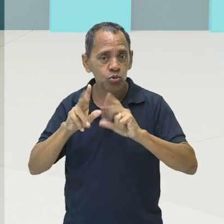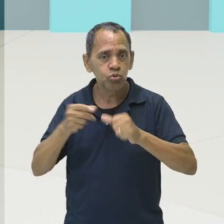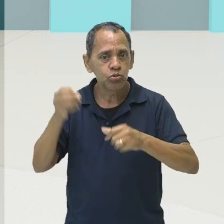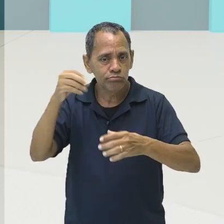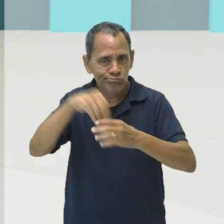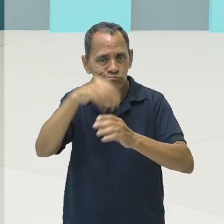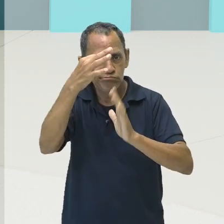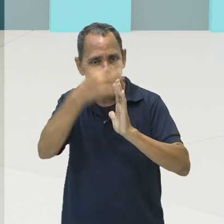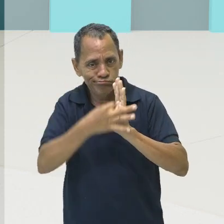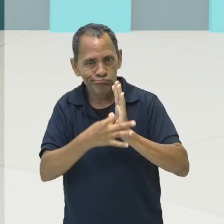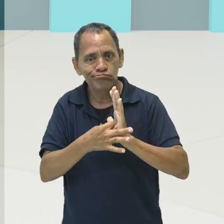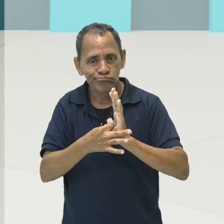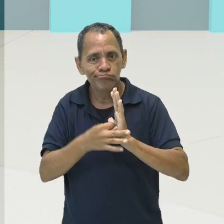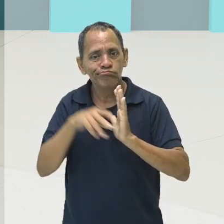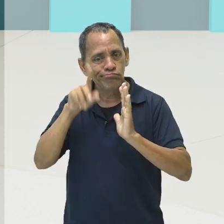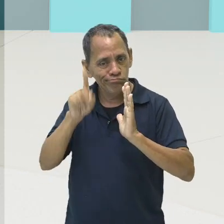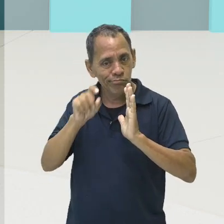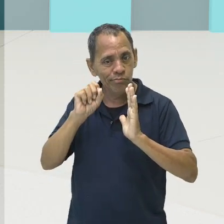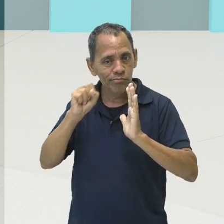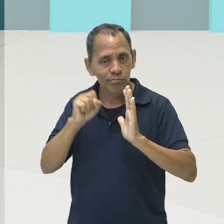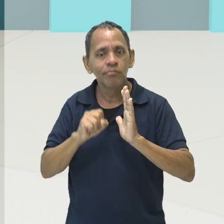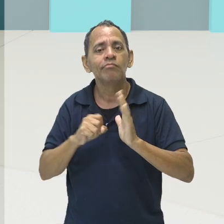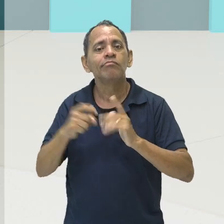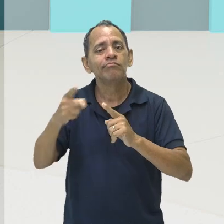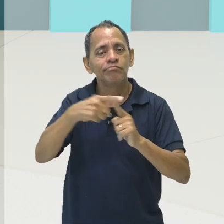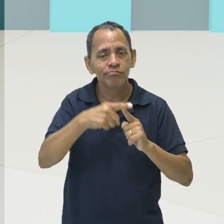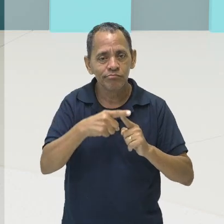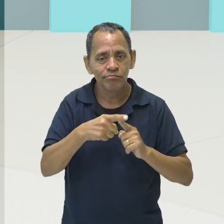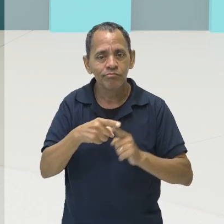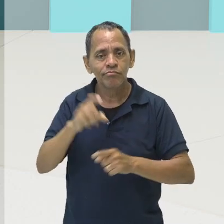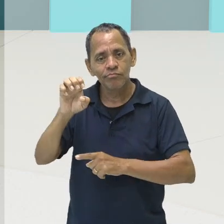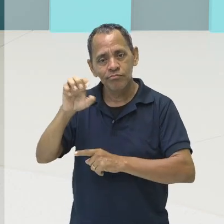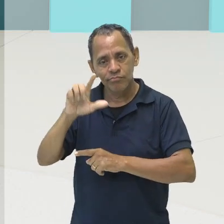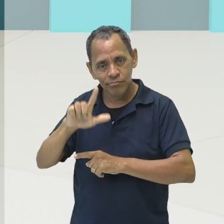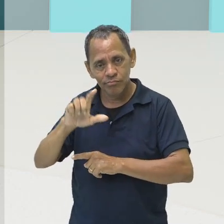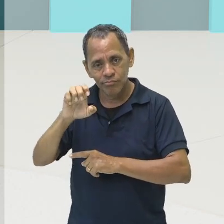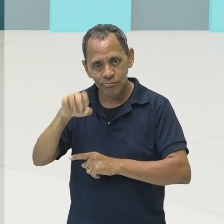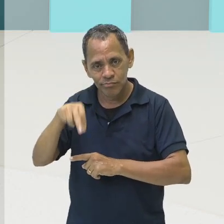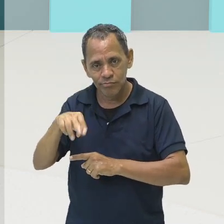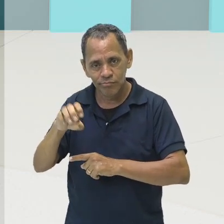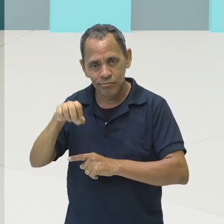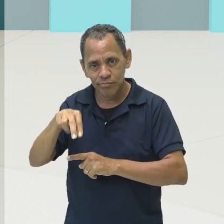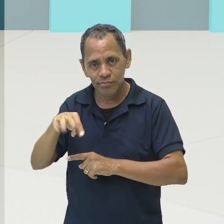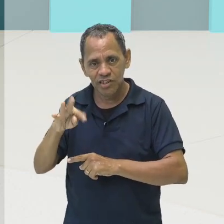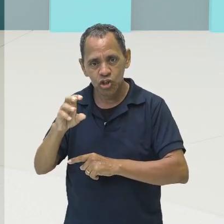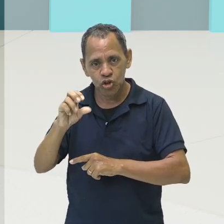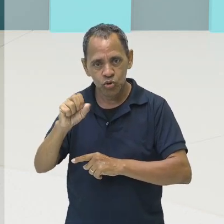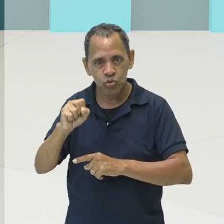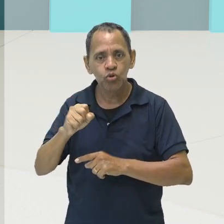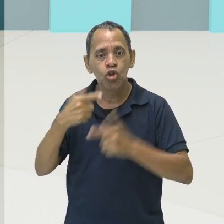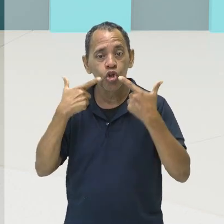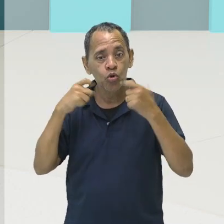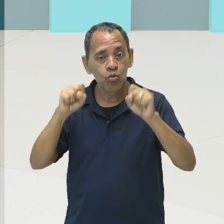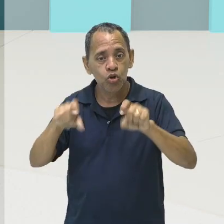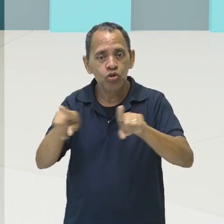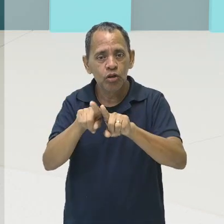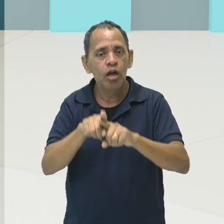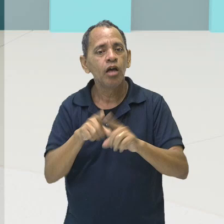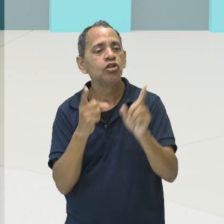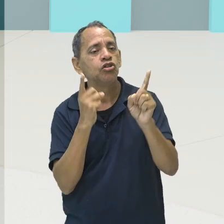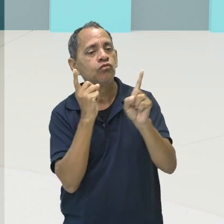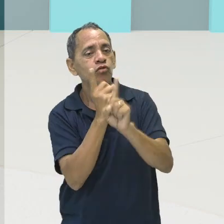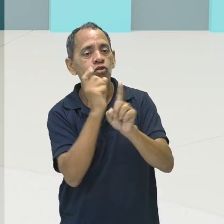caso, são elementos linguísticos, tá bom? Esses elementos linguísticos que identificam as relações